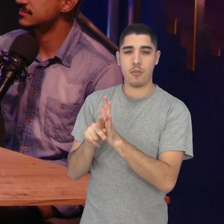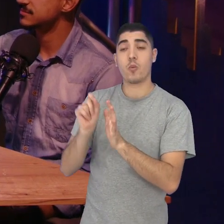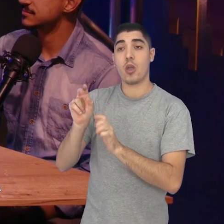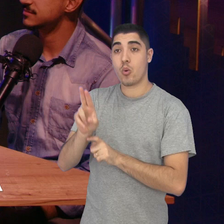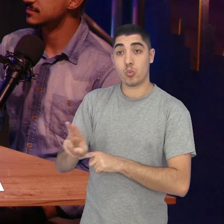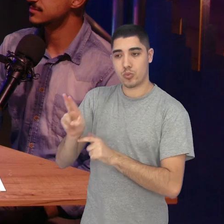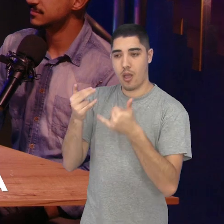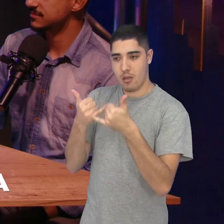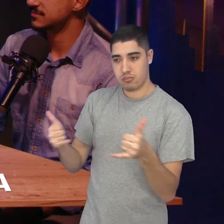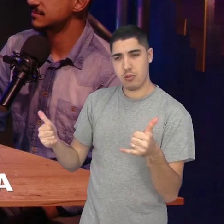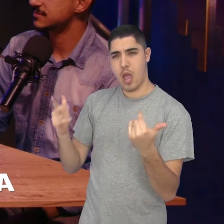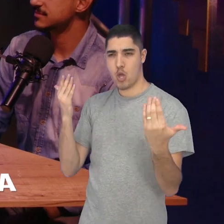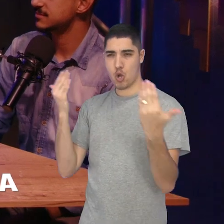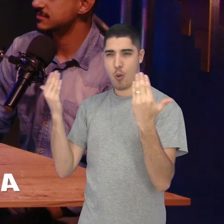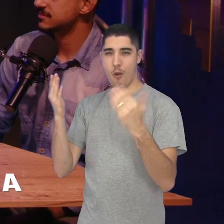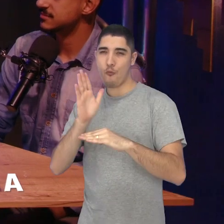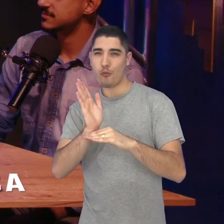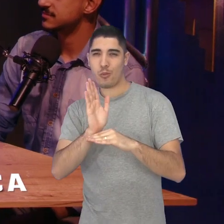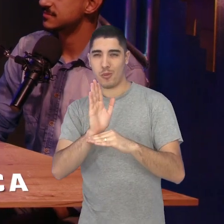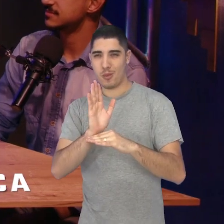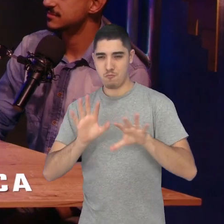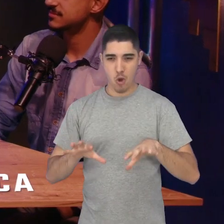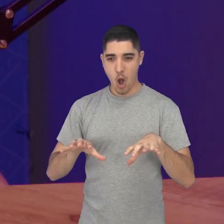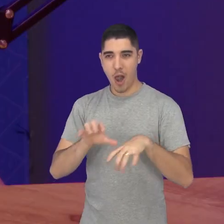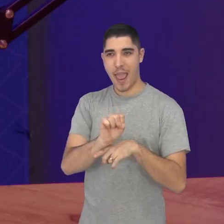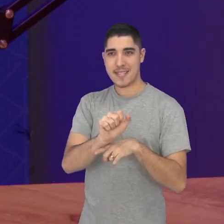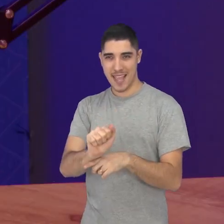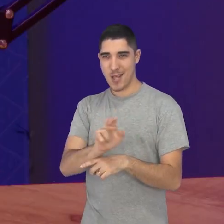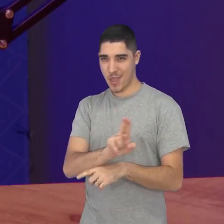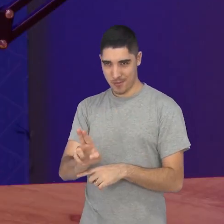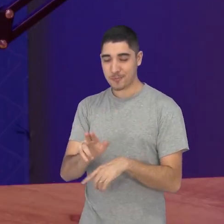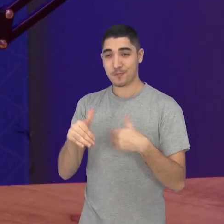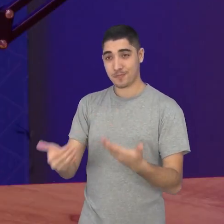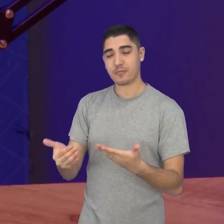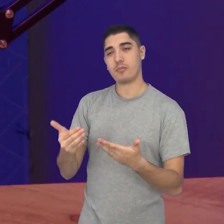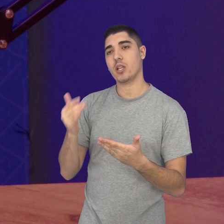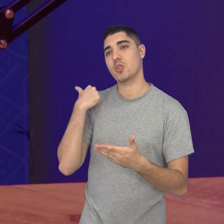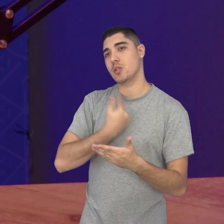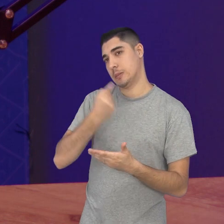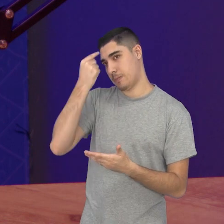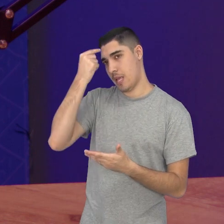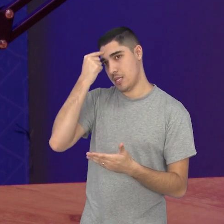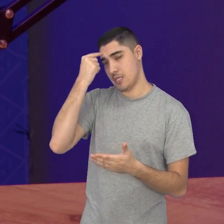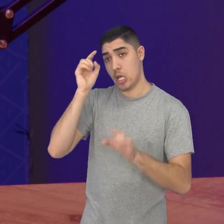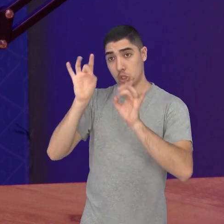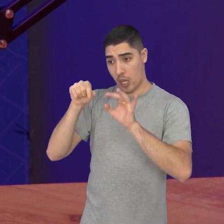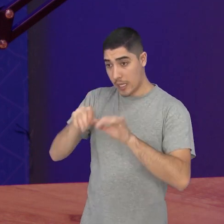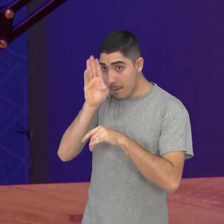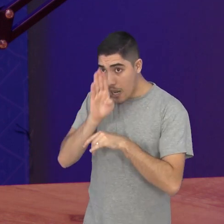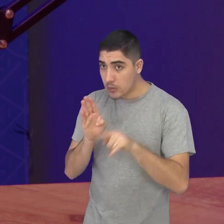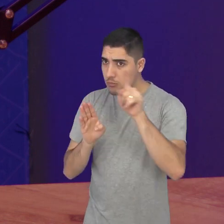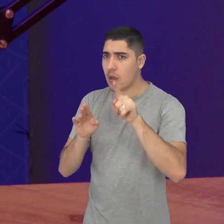né, a utilização de energia e comparando então com Monstros S.A. e toda a mensagem que eles trazem pra gente. Se a gente for pensar, não apenas